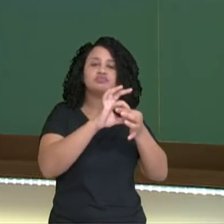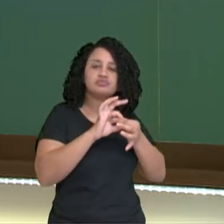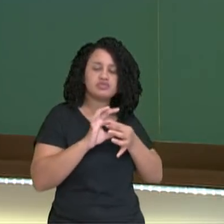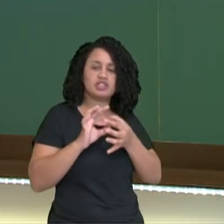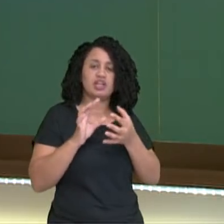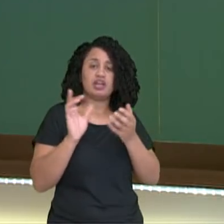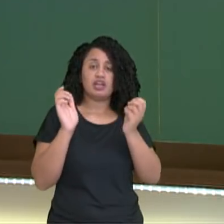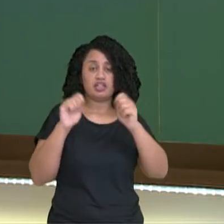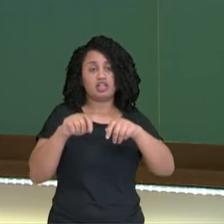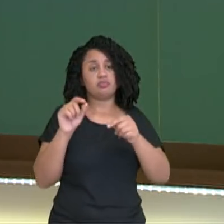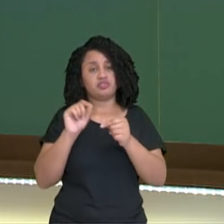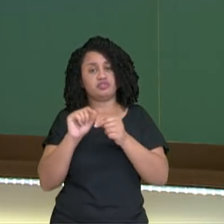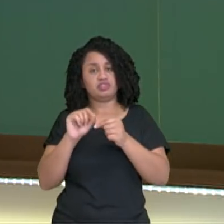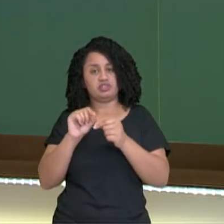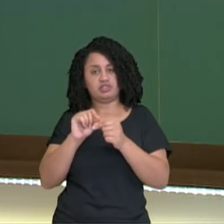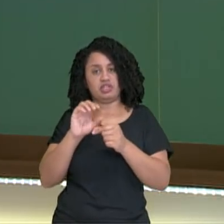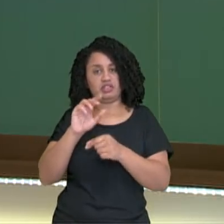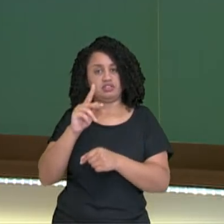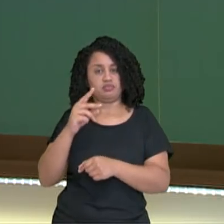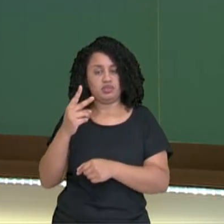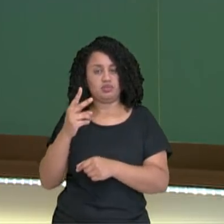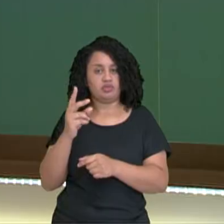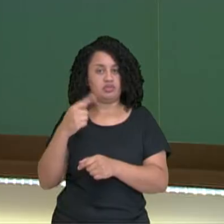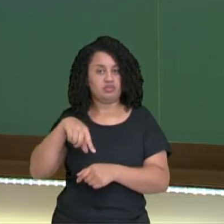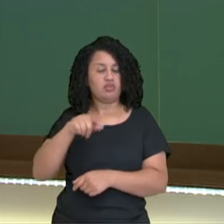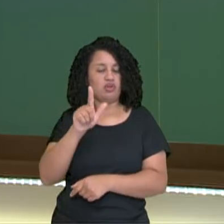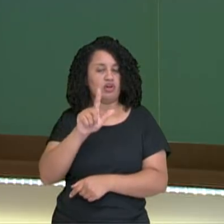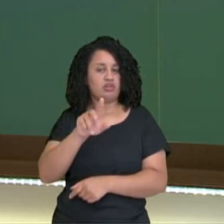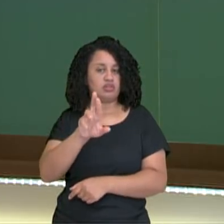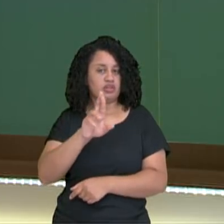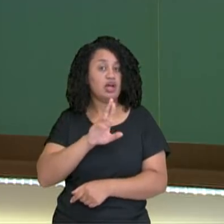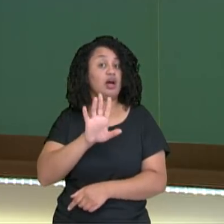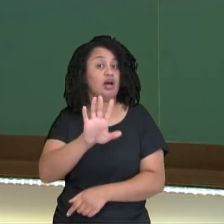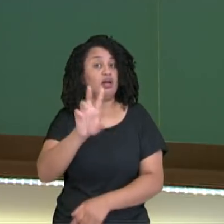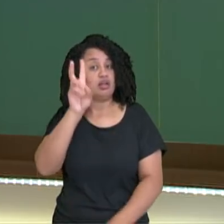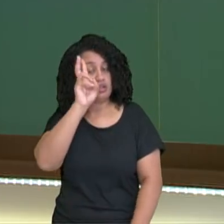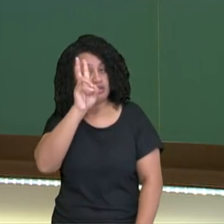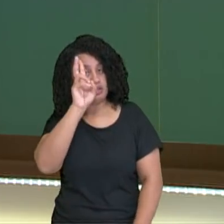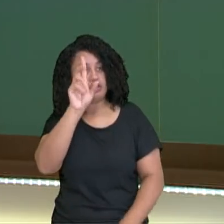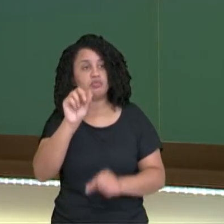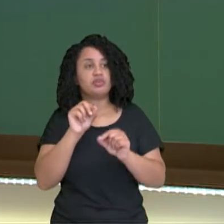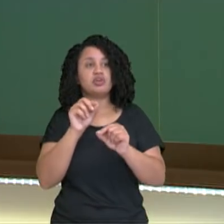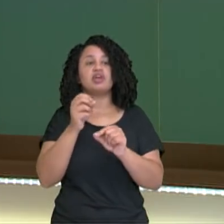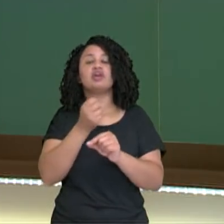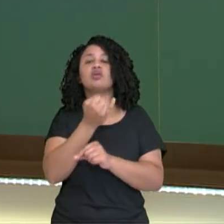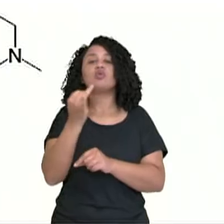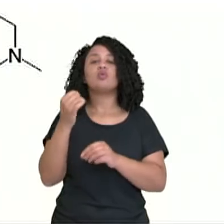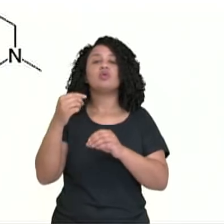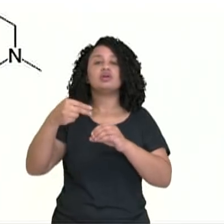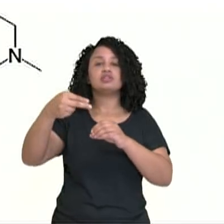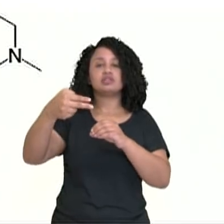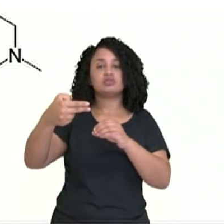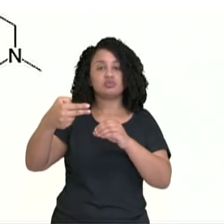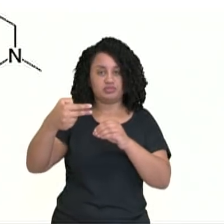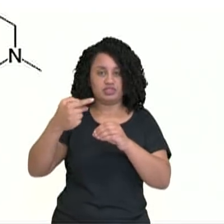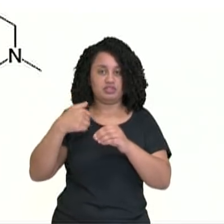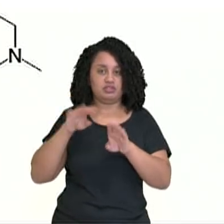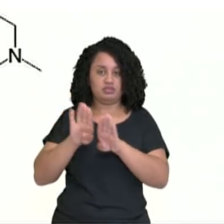hibridizações sp2 nós temos? É com vocês. Lembre-se de contar sempre o número de ligação dupla, tá ok?